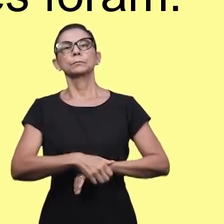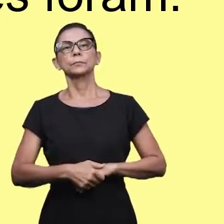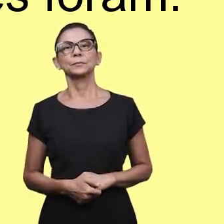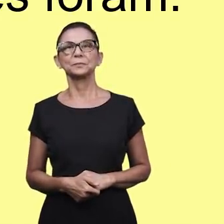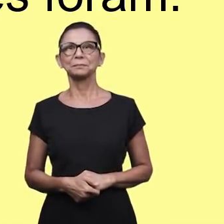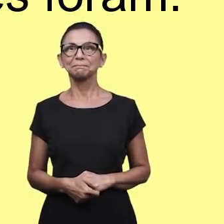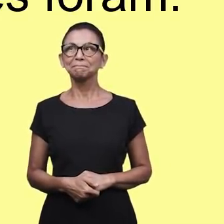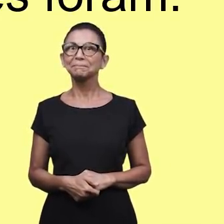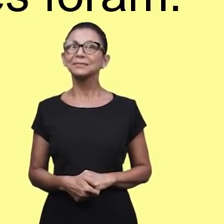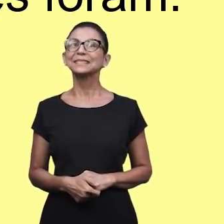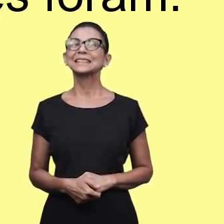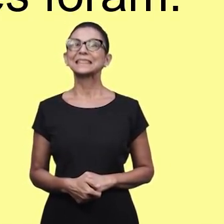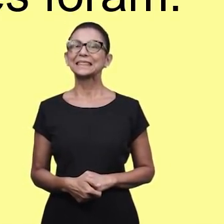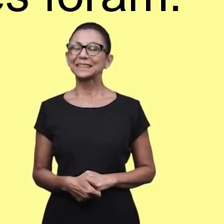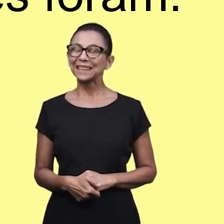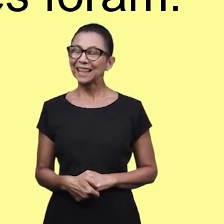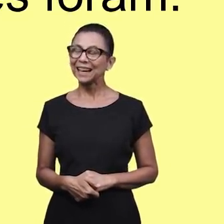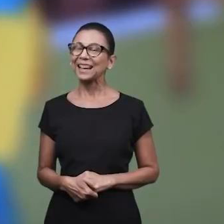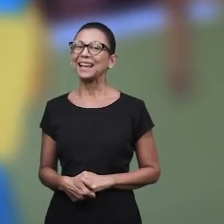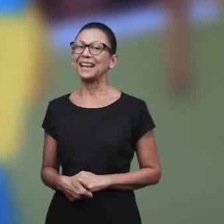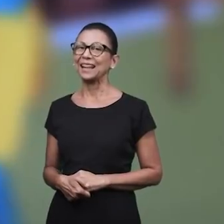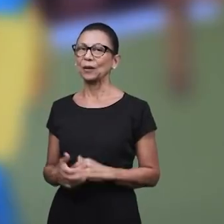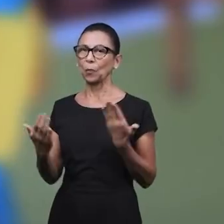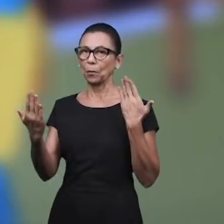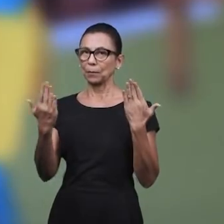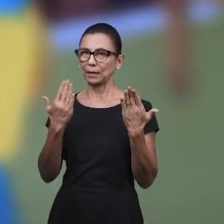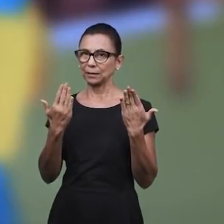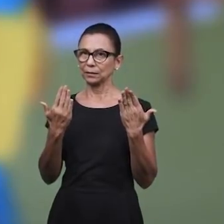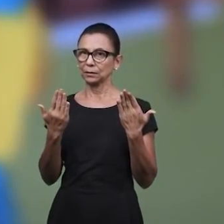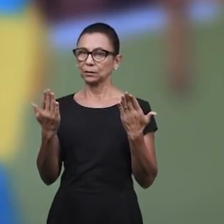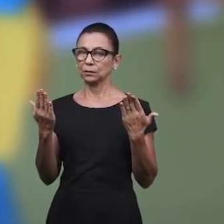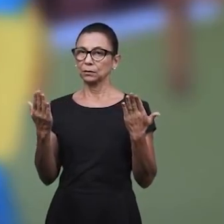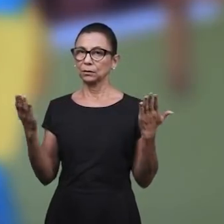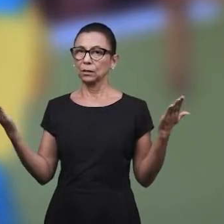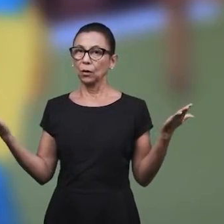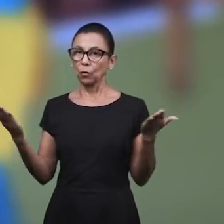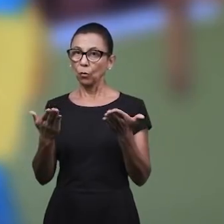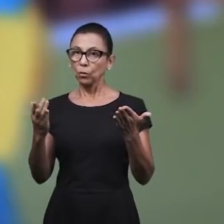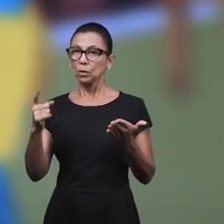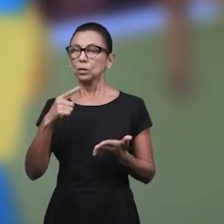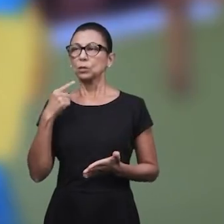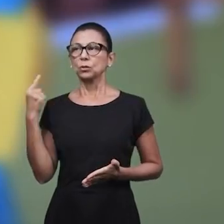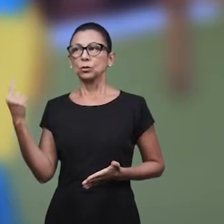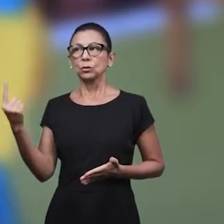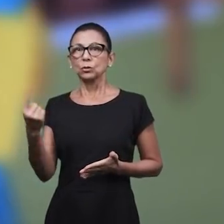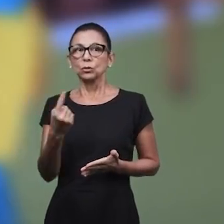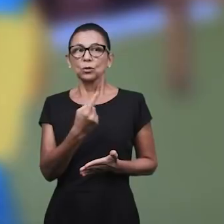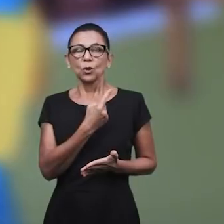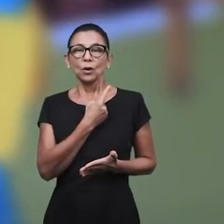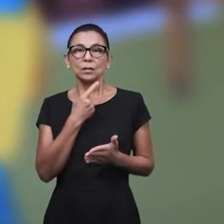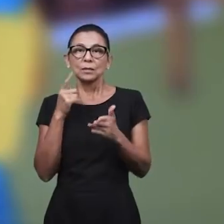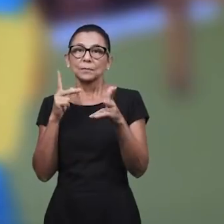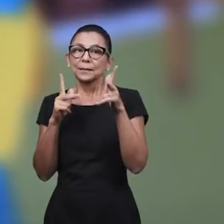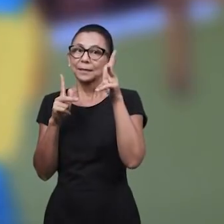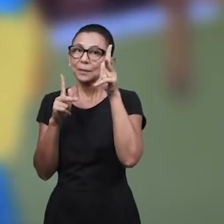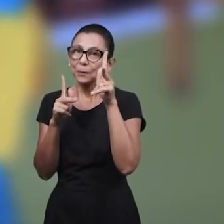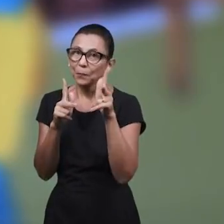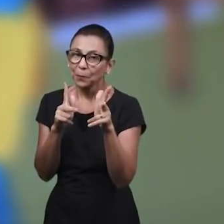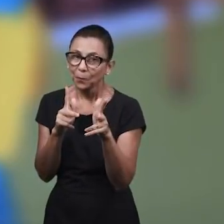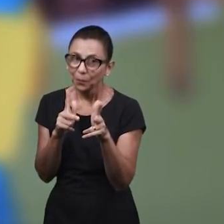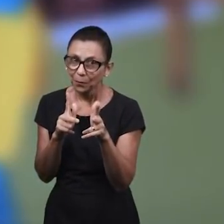Olha, nós estamos vivendo essa última hora. Jesus está bem pertinho de